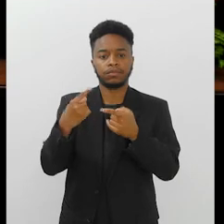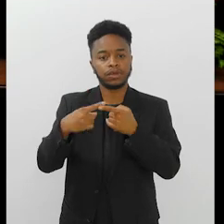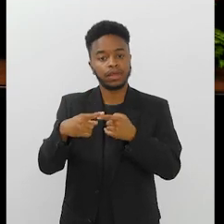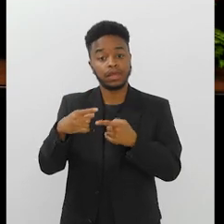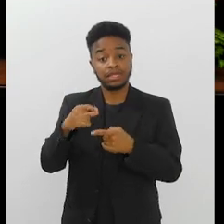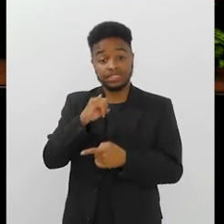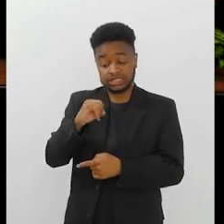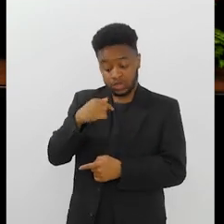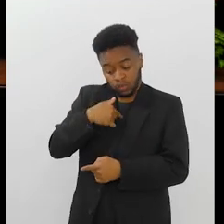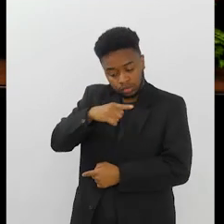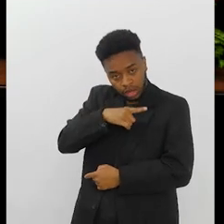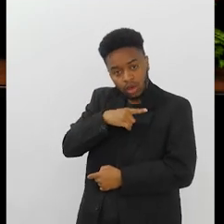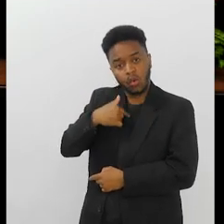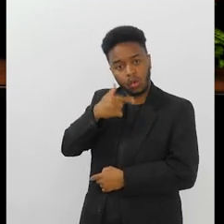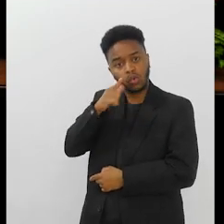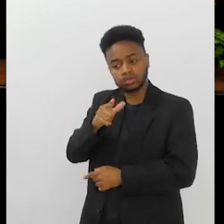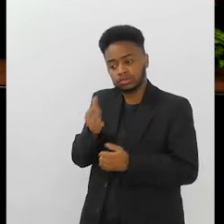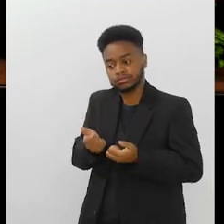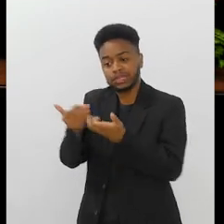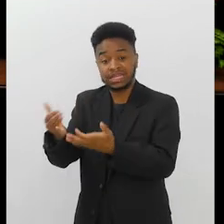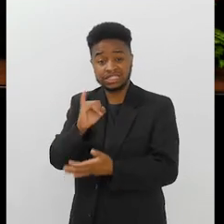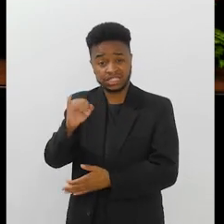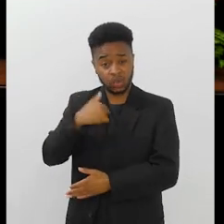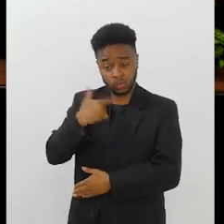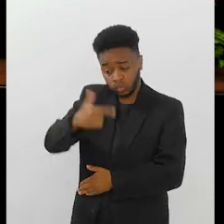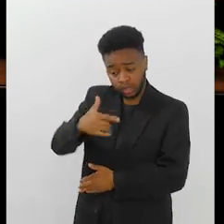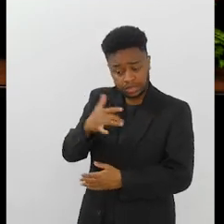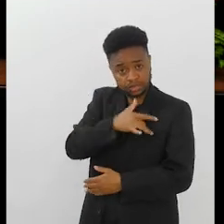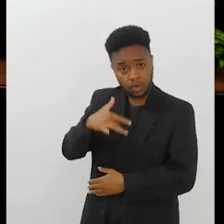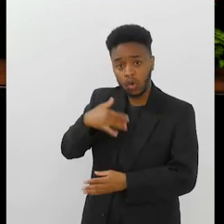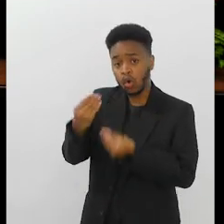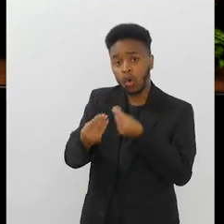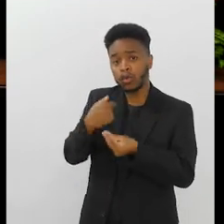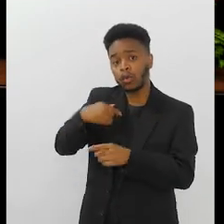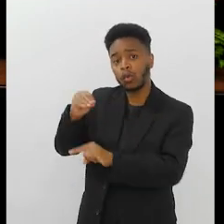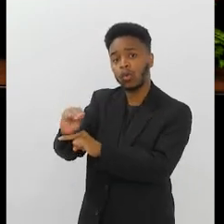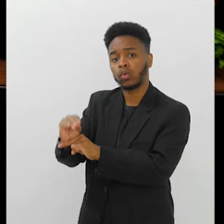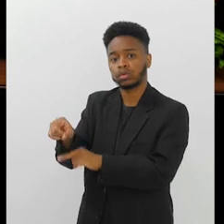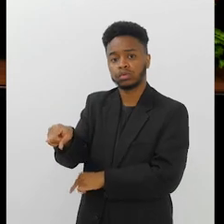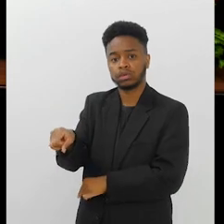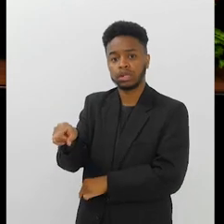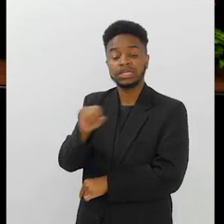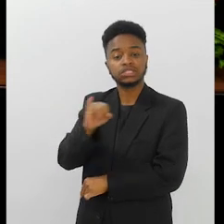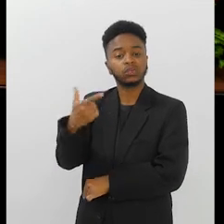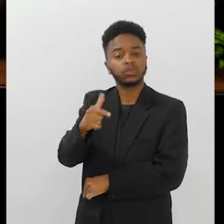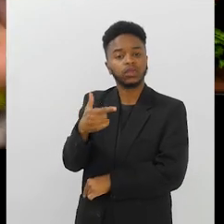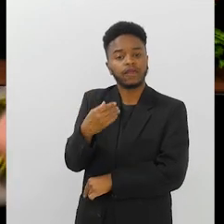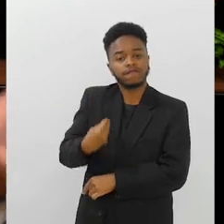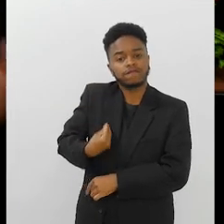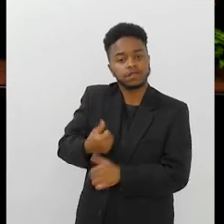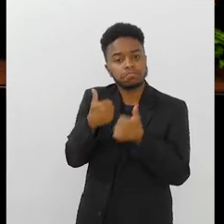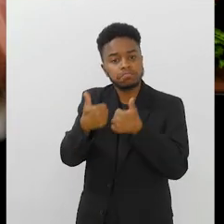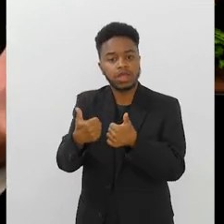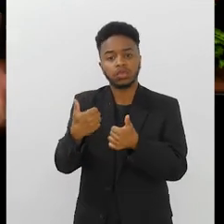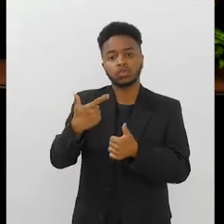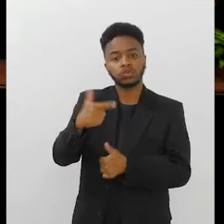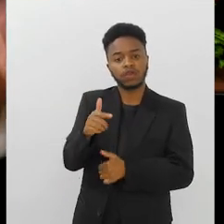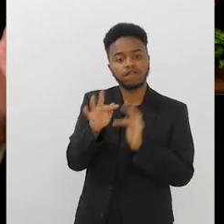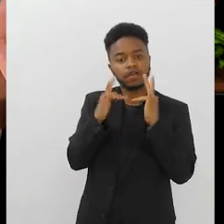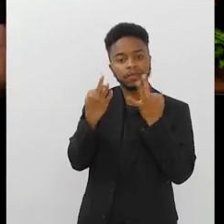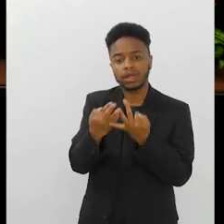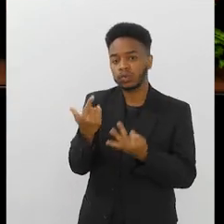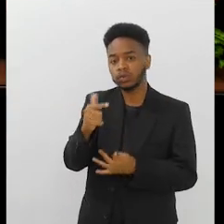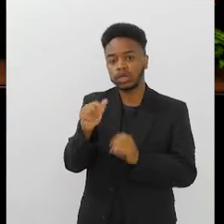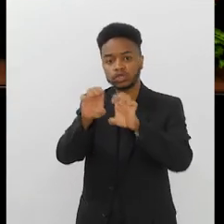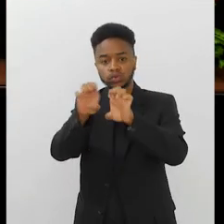precisa ter para poder gerar se você não tem saúde você não vai gerar saúde se você não tem uma vida Próspera uma família uma